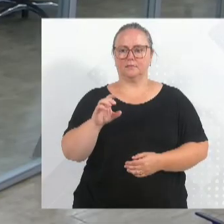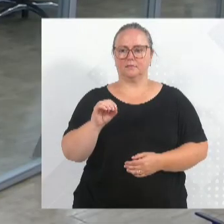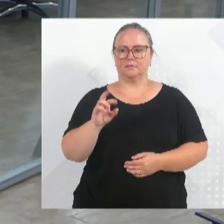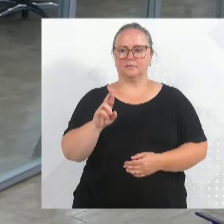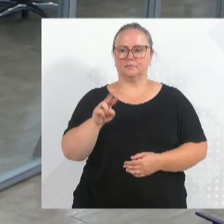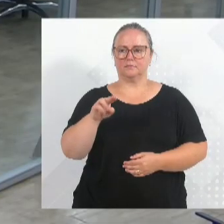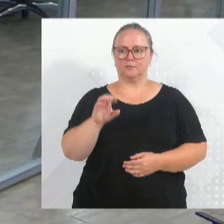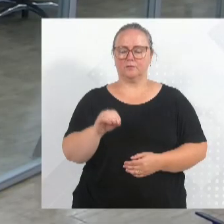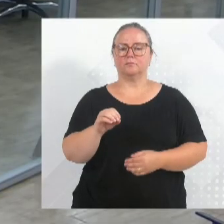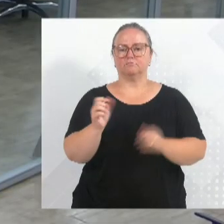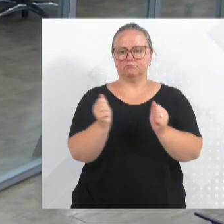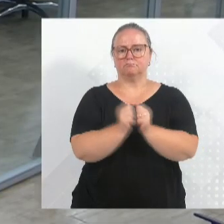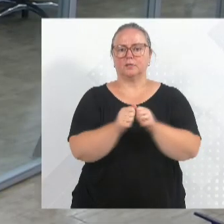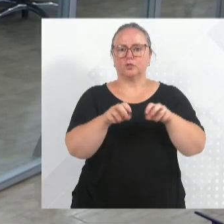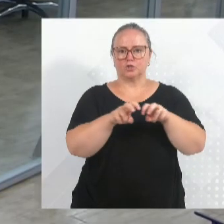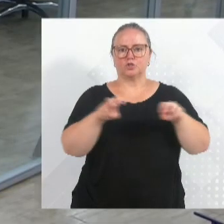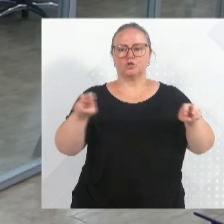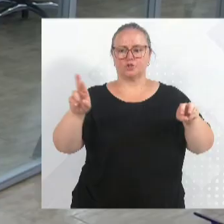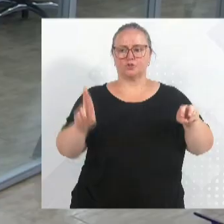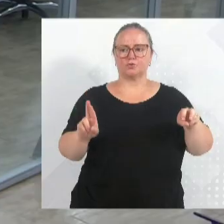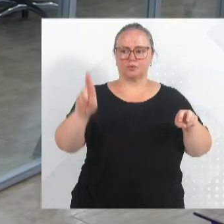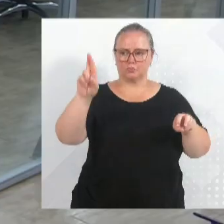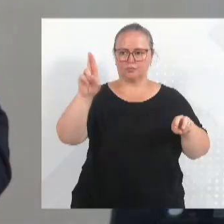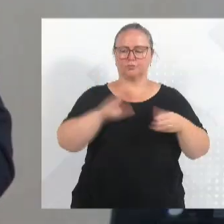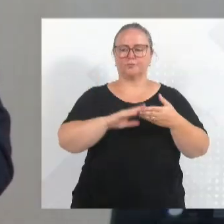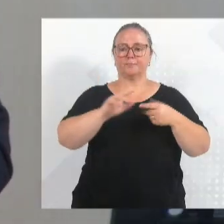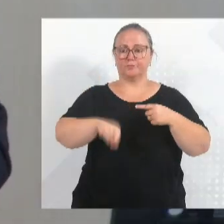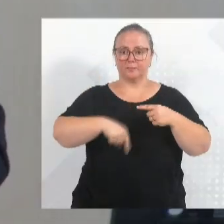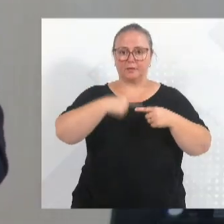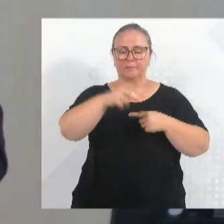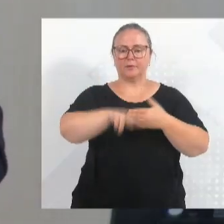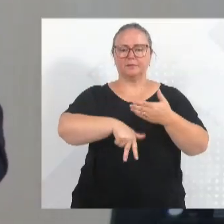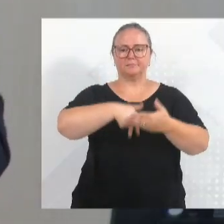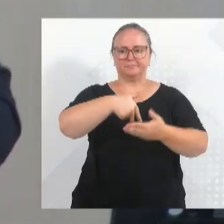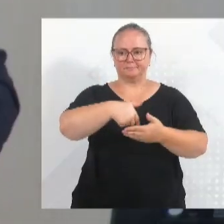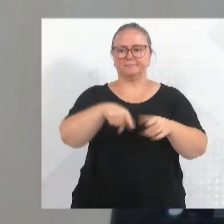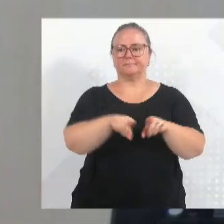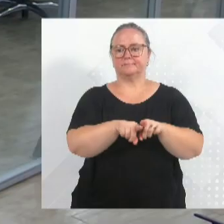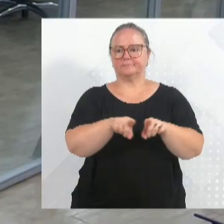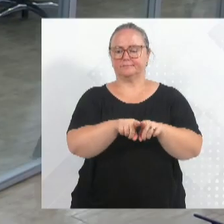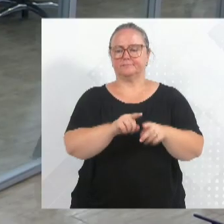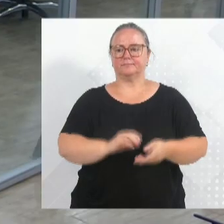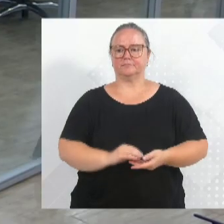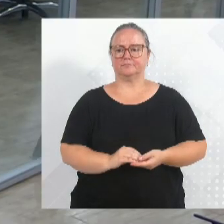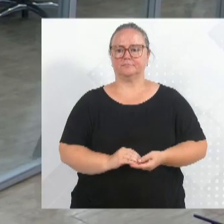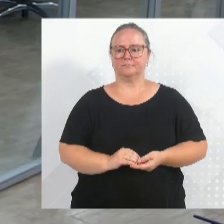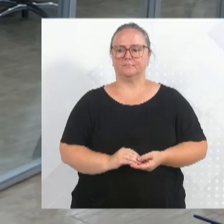conosco aqui, para que depois também pudesse fazer uso da palavra.